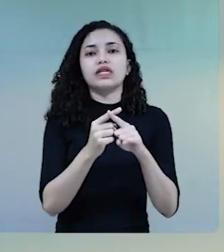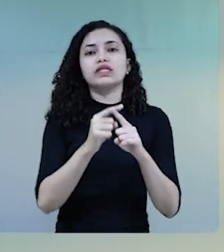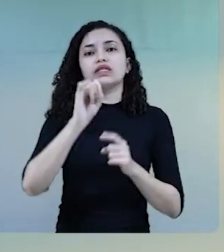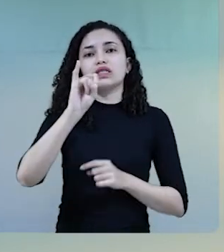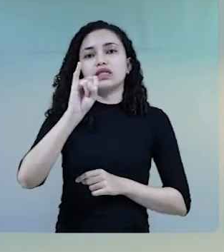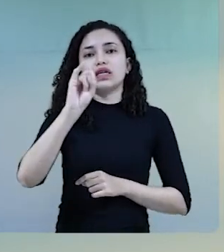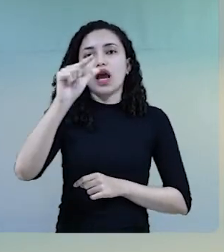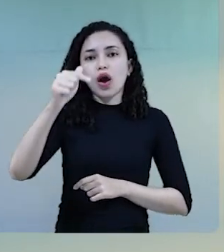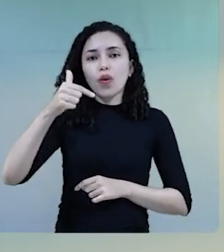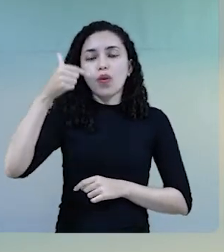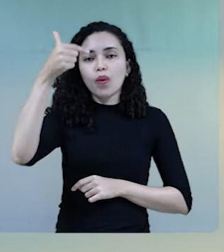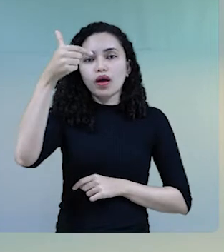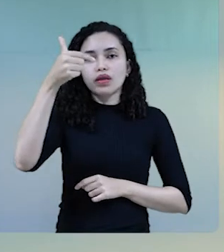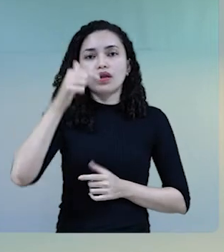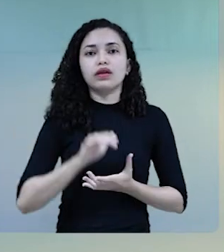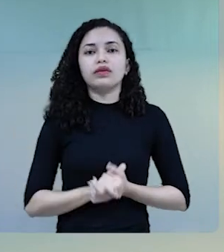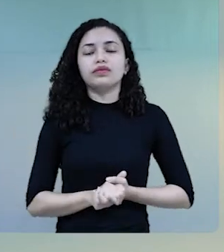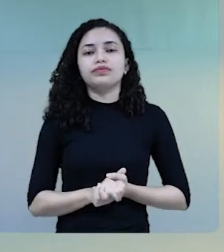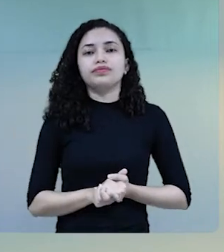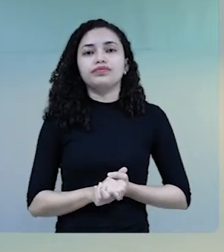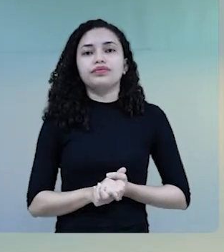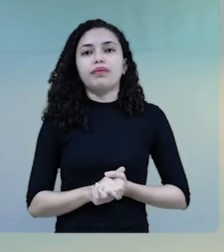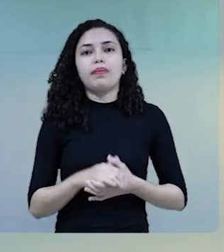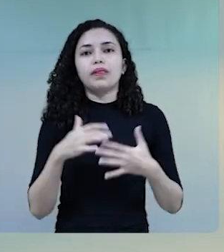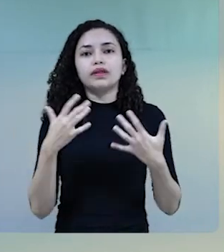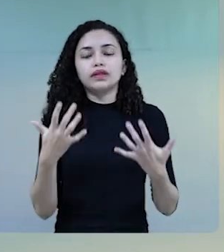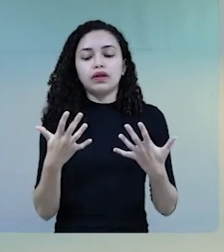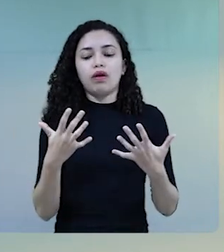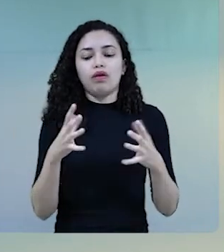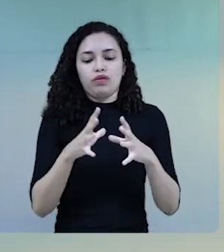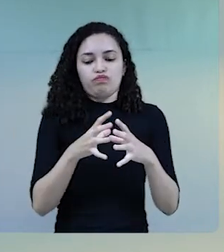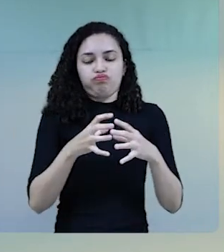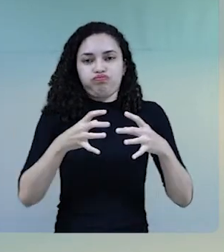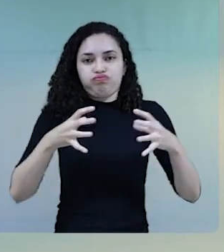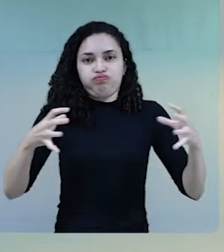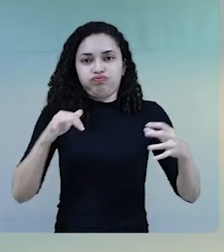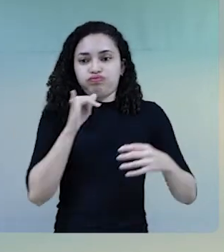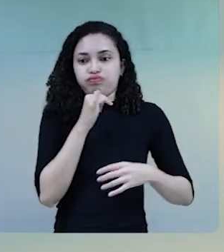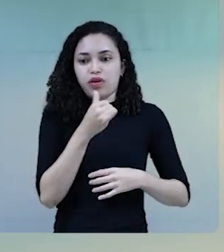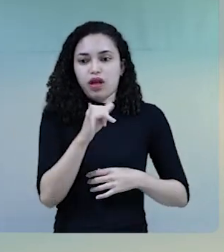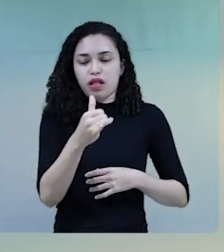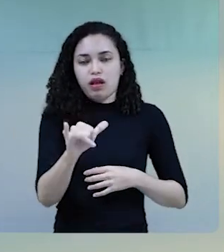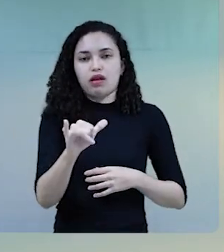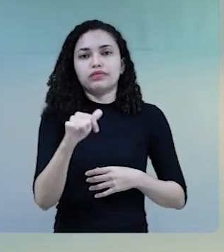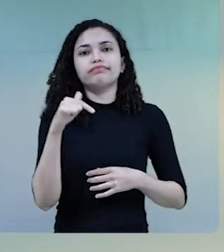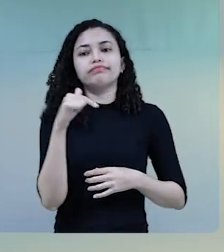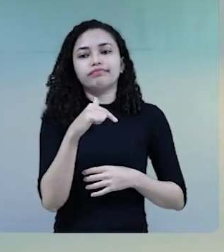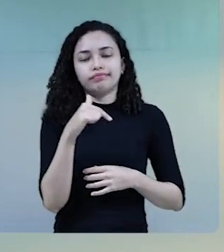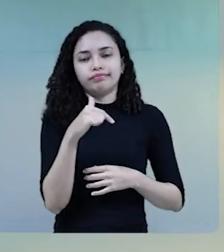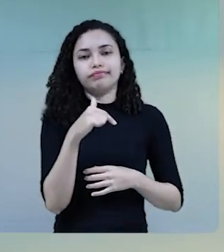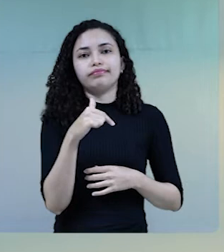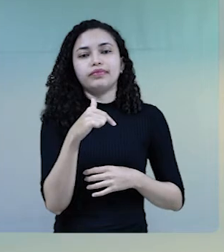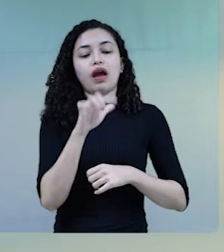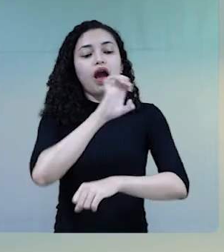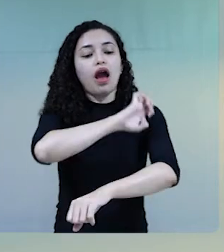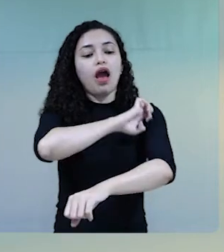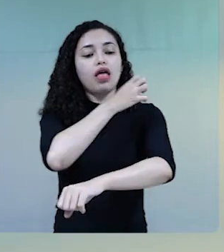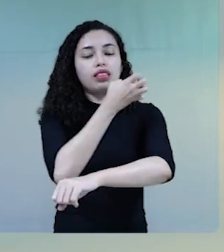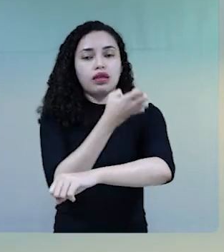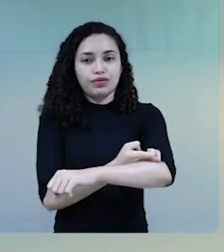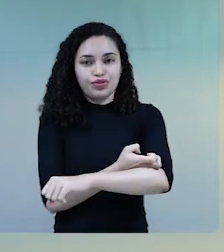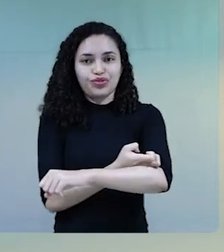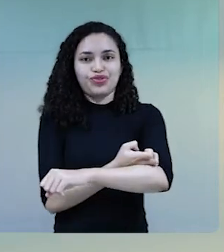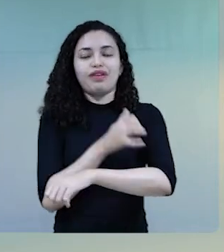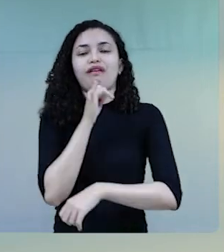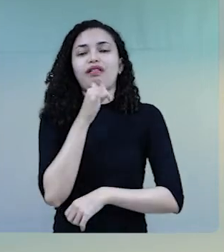Lembrando que toda corrente elétrica, ela transporta energia o quê? Elétrica. E a energia elétrica, quando passa